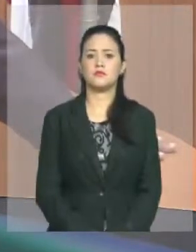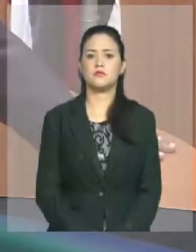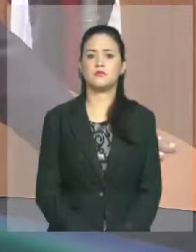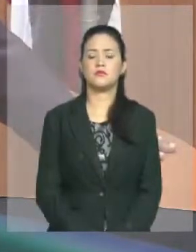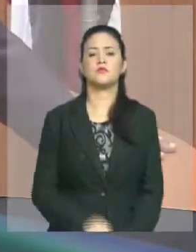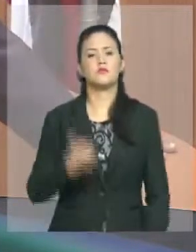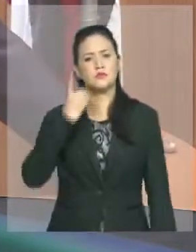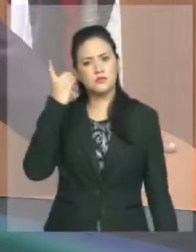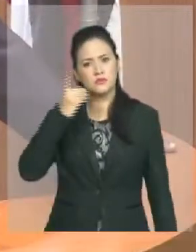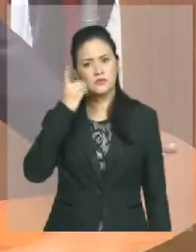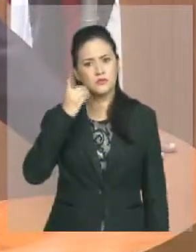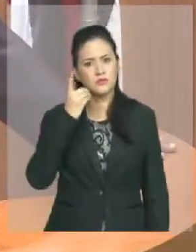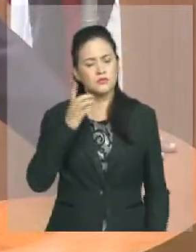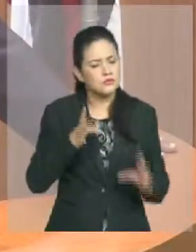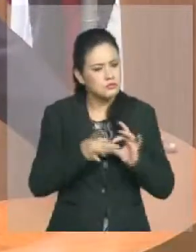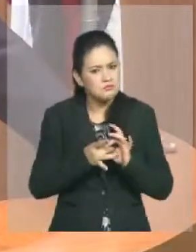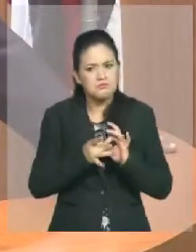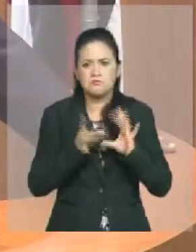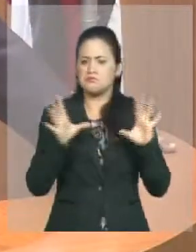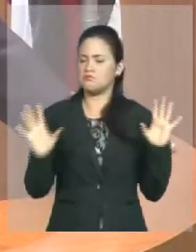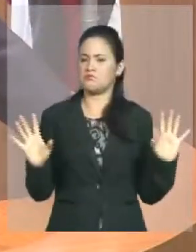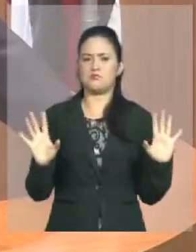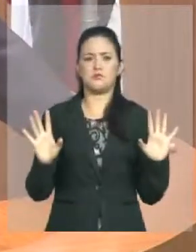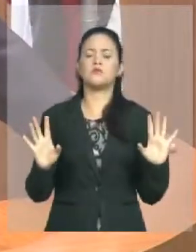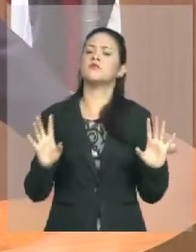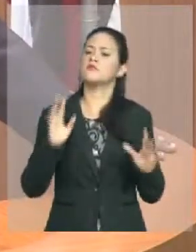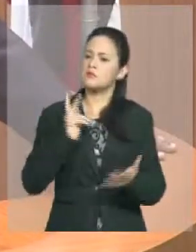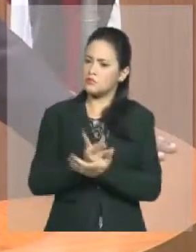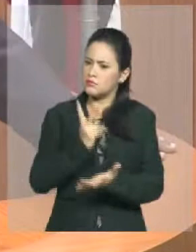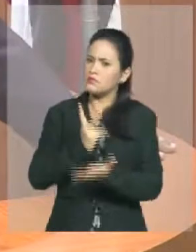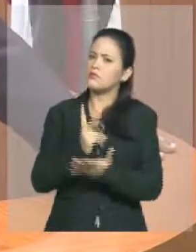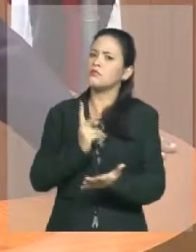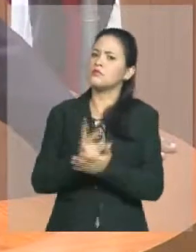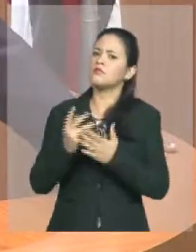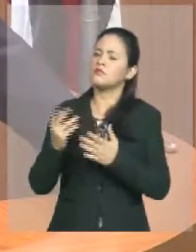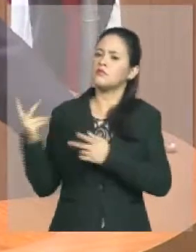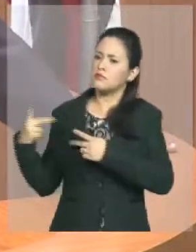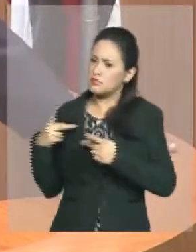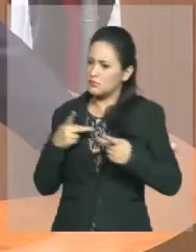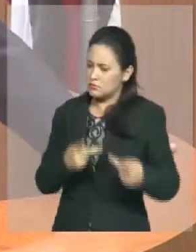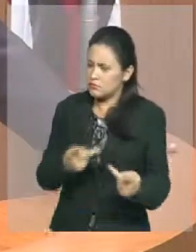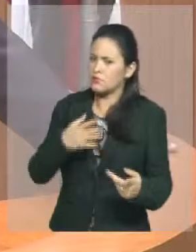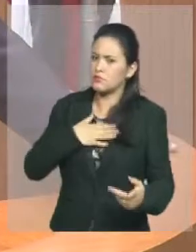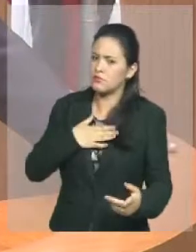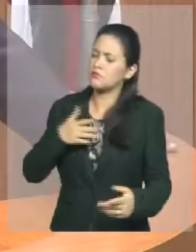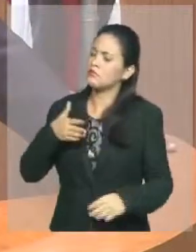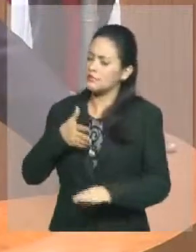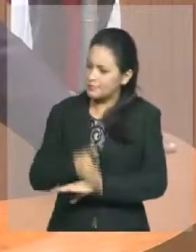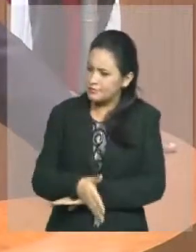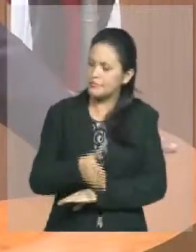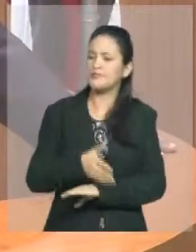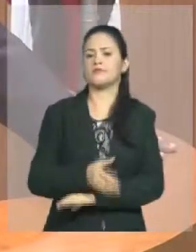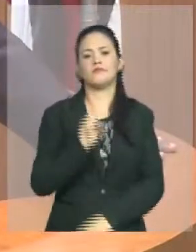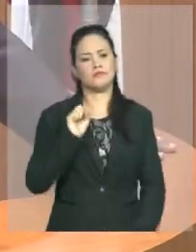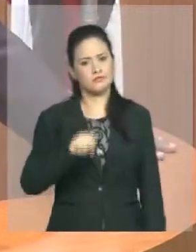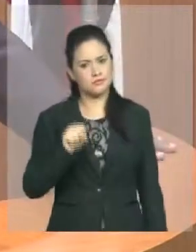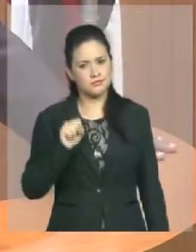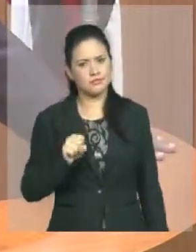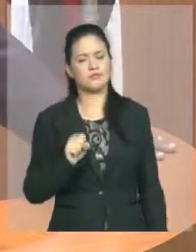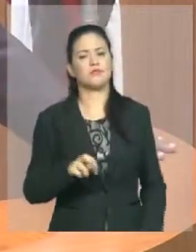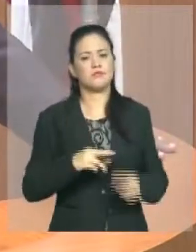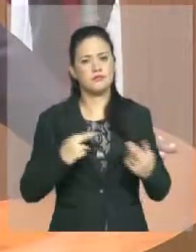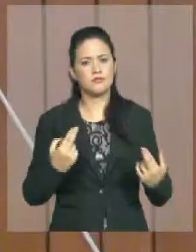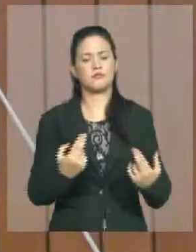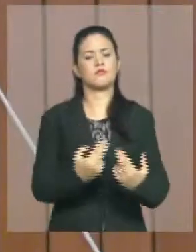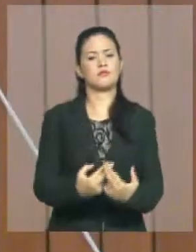Irei todas as vezes que for acionado, convidado, convocado nas Assembleias Gerais dos policiais militares e bombeiros